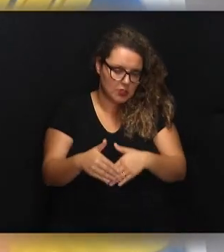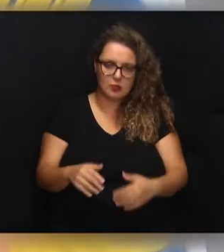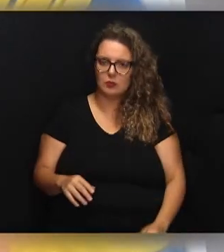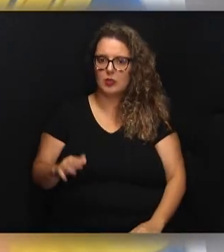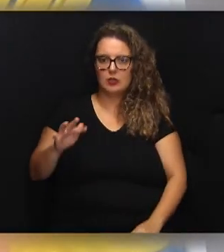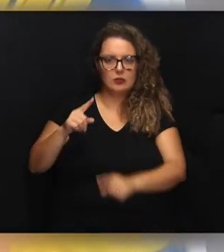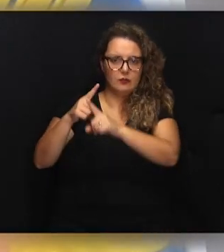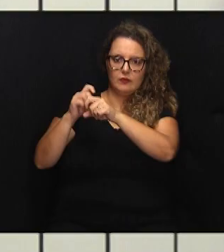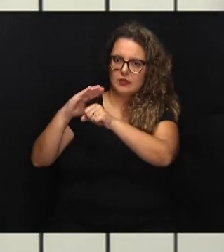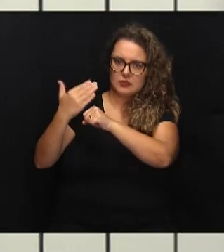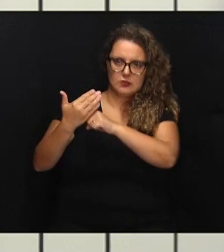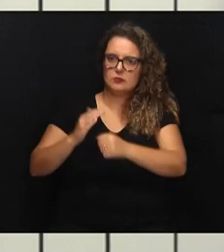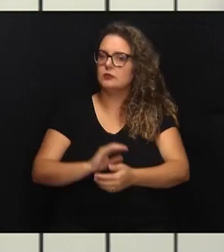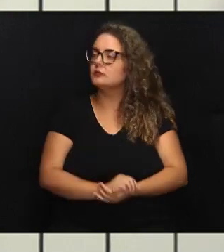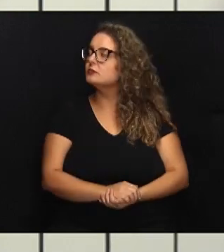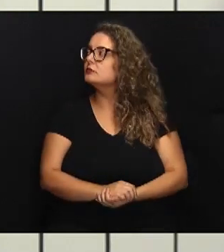fascismo.